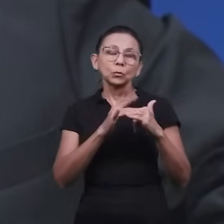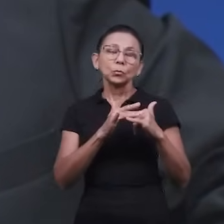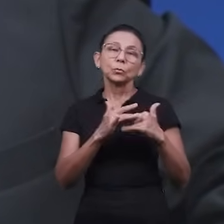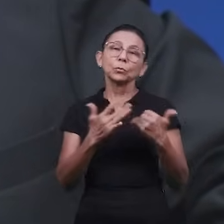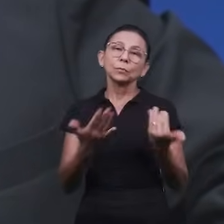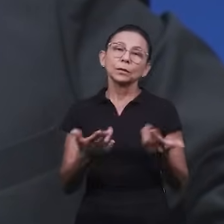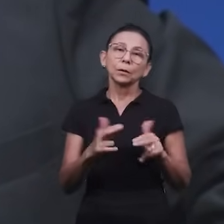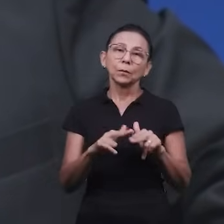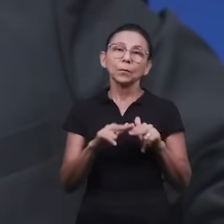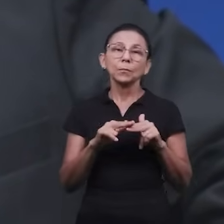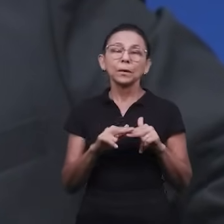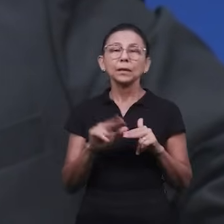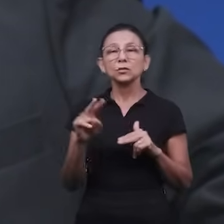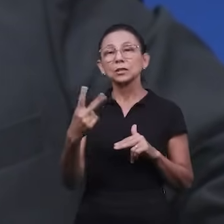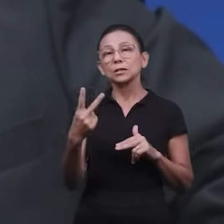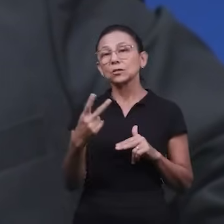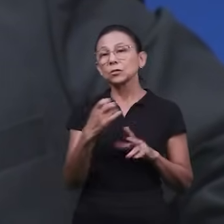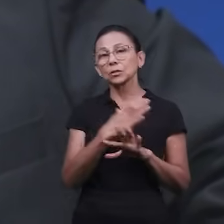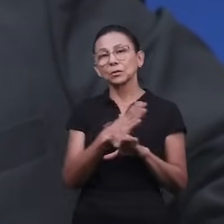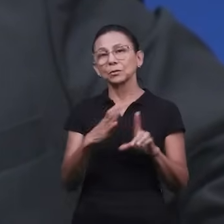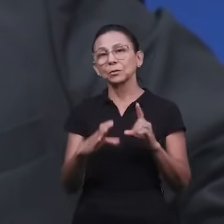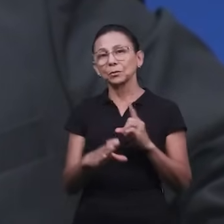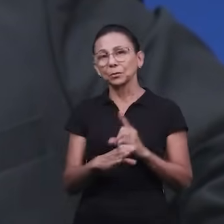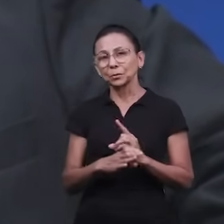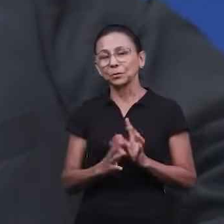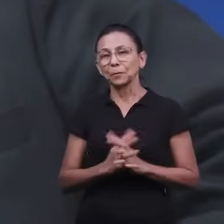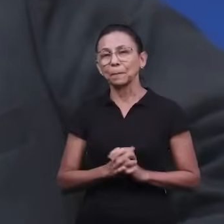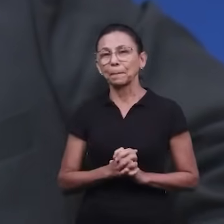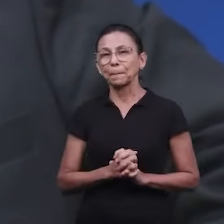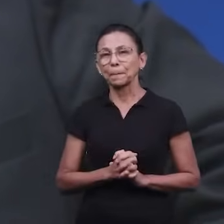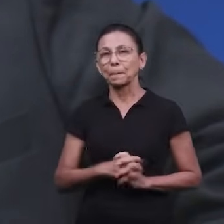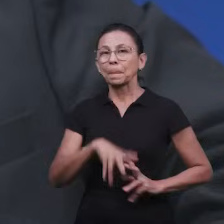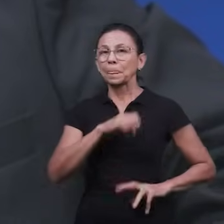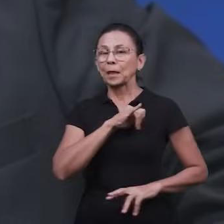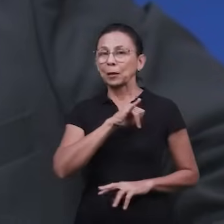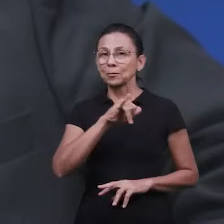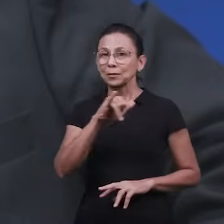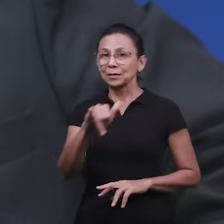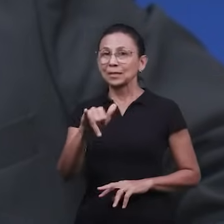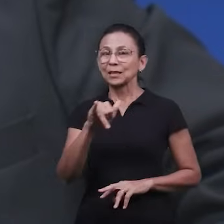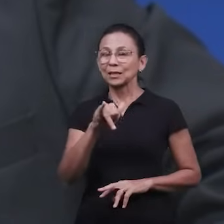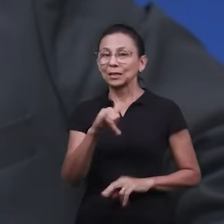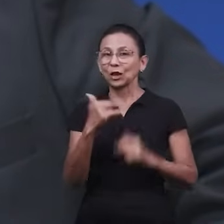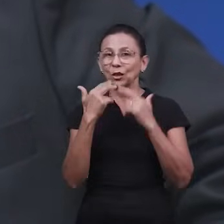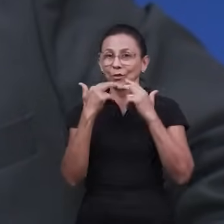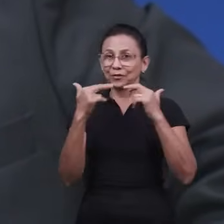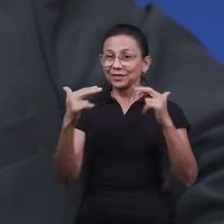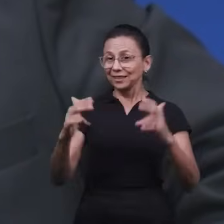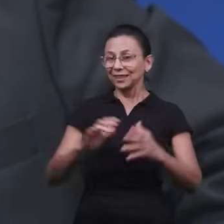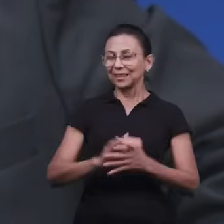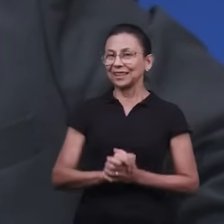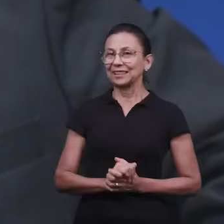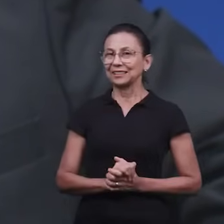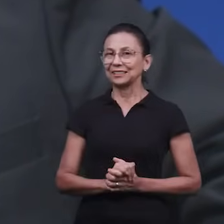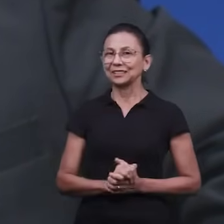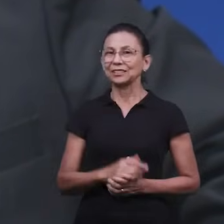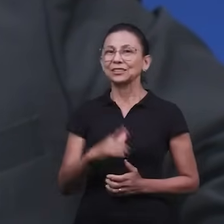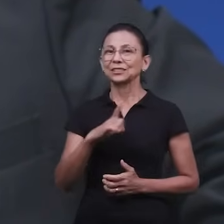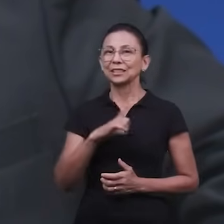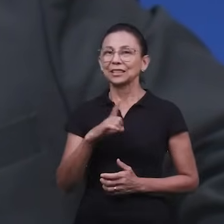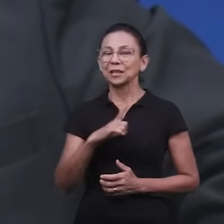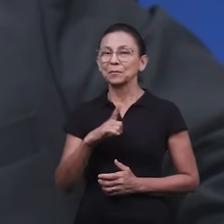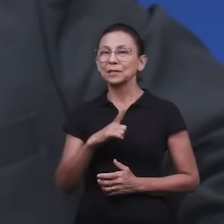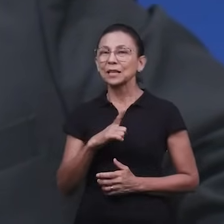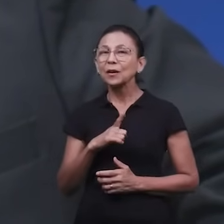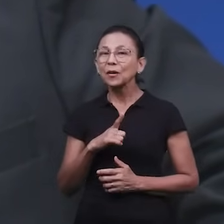participar do culto. Mas eu queria dizer agora que a igreja já tem uma TV no ar,